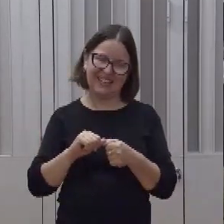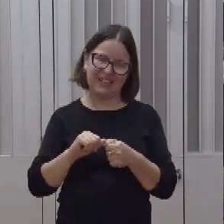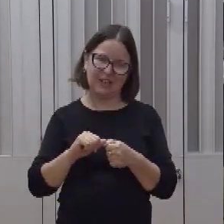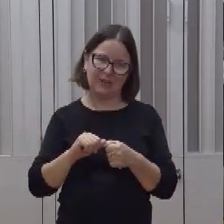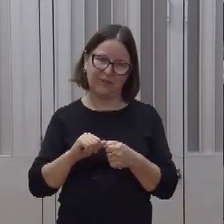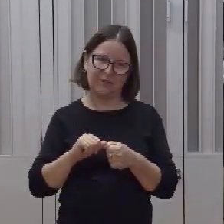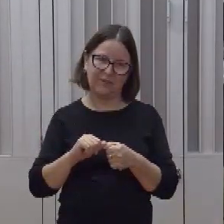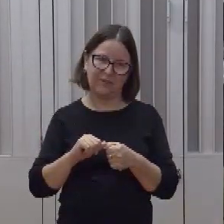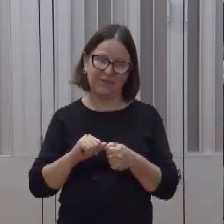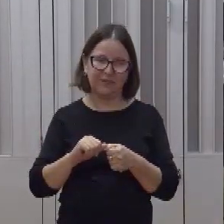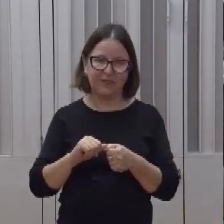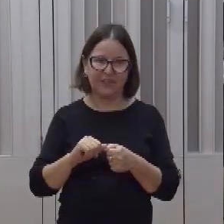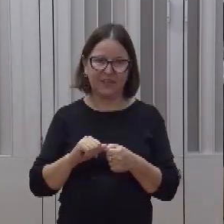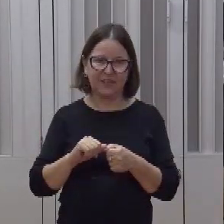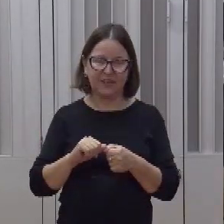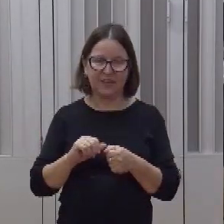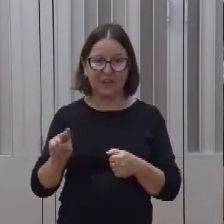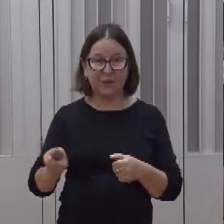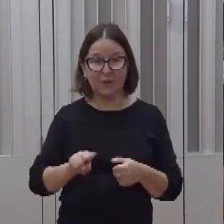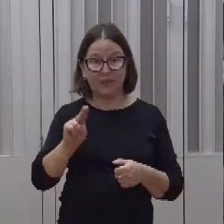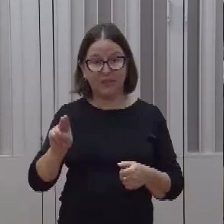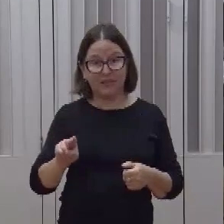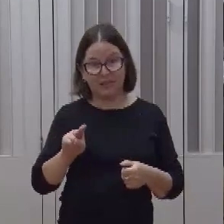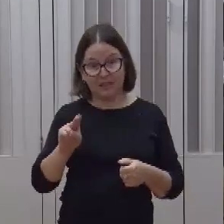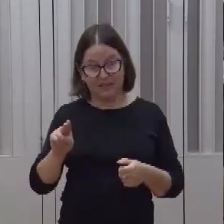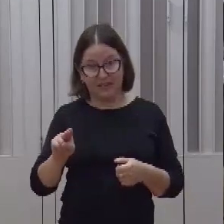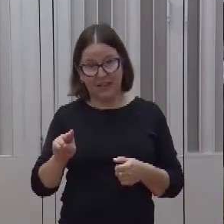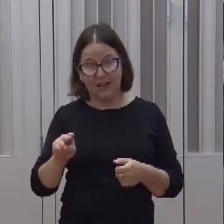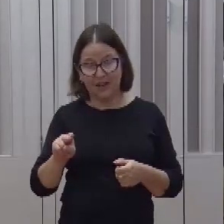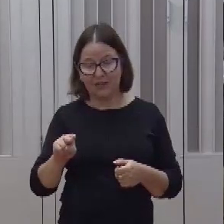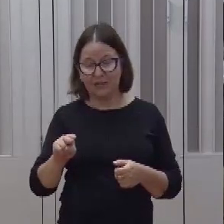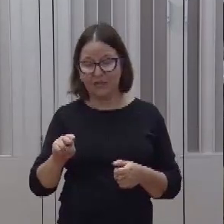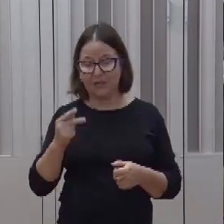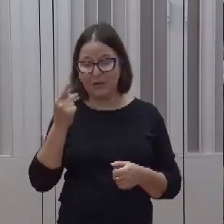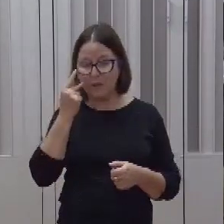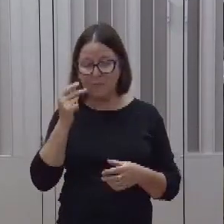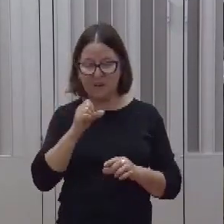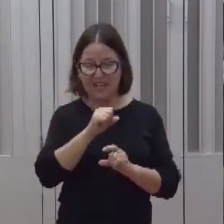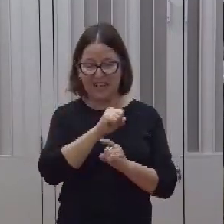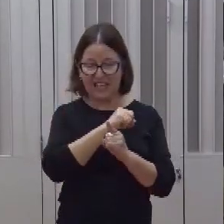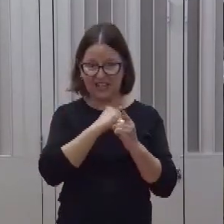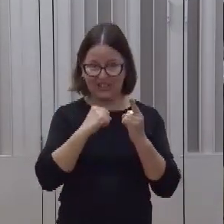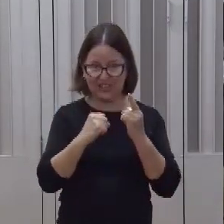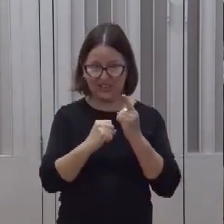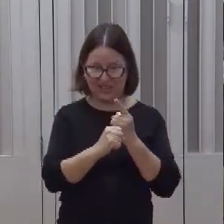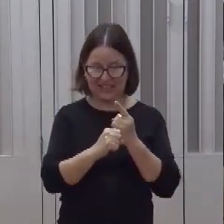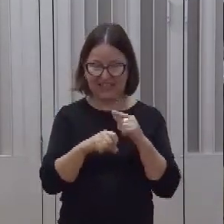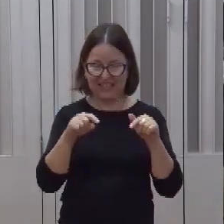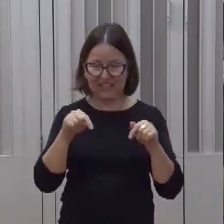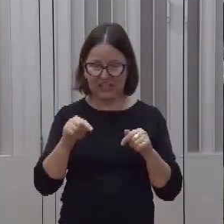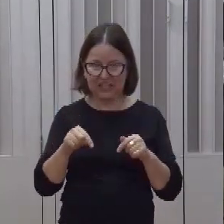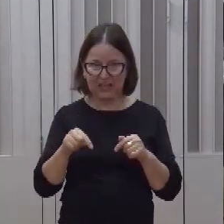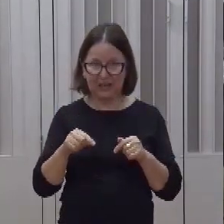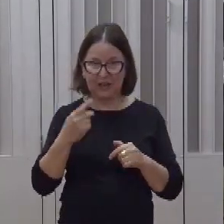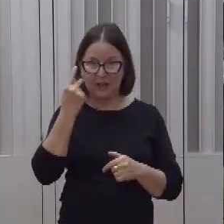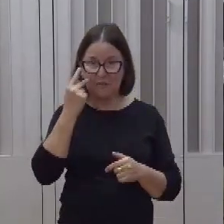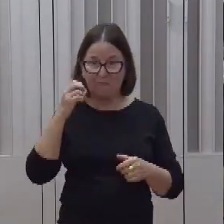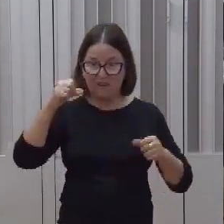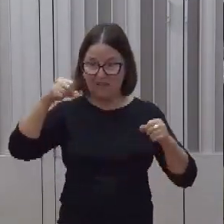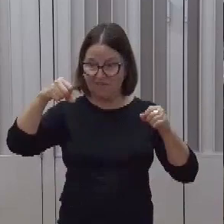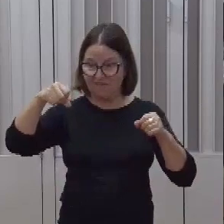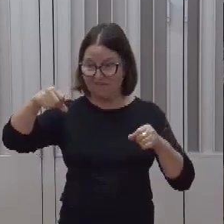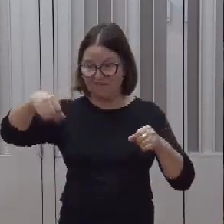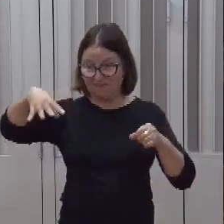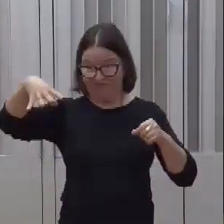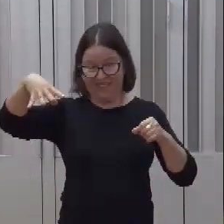instrumentos nessa sociedade corrompida e perversa, para sermos como luzeiros, porque